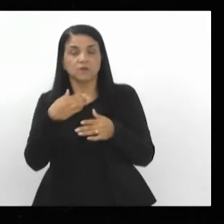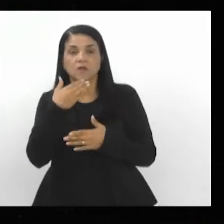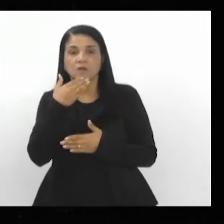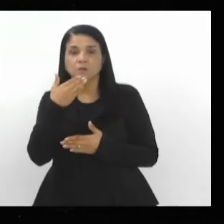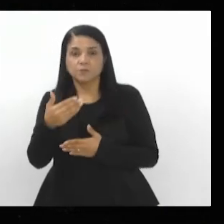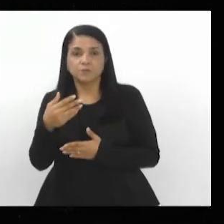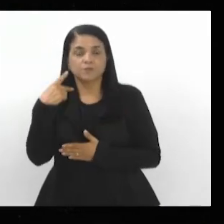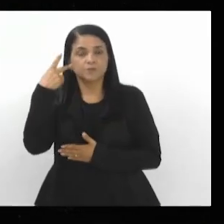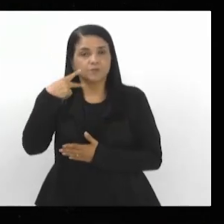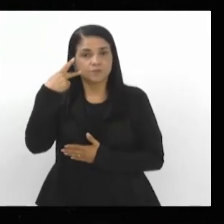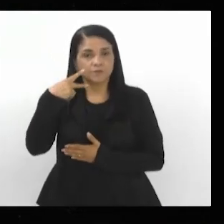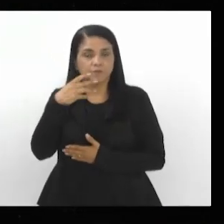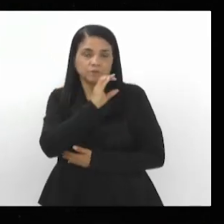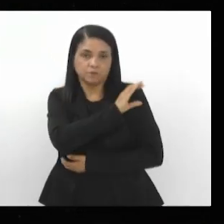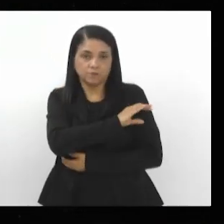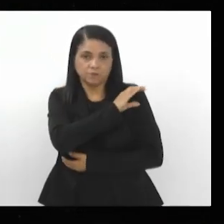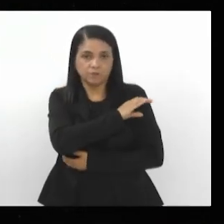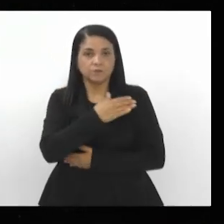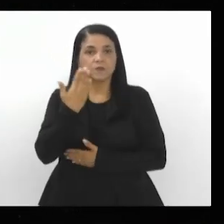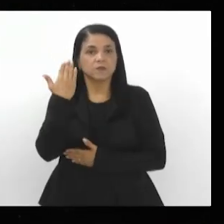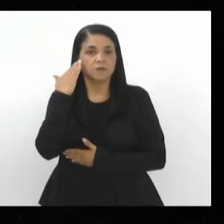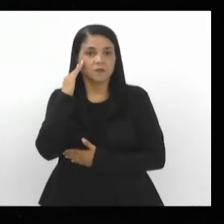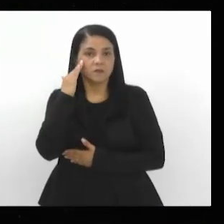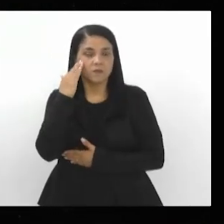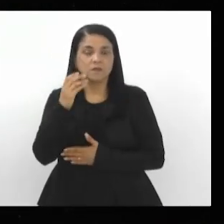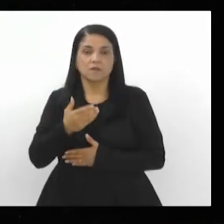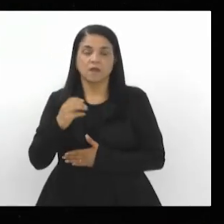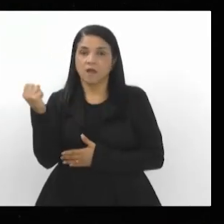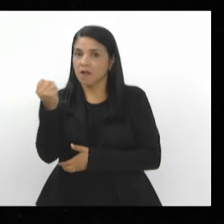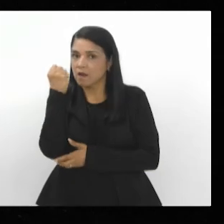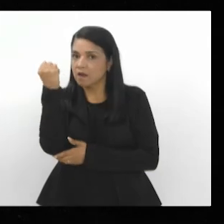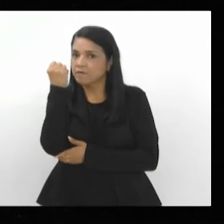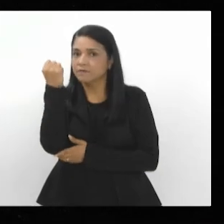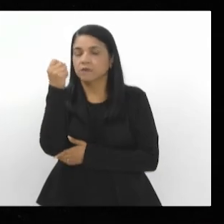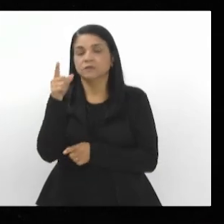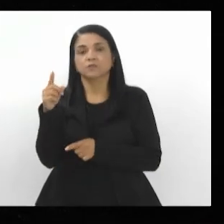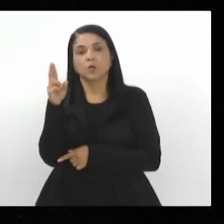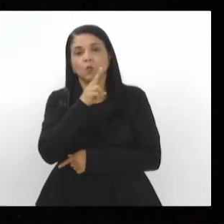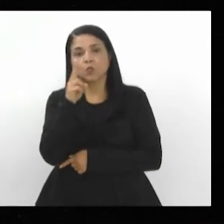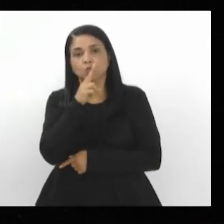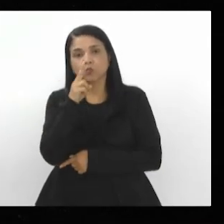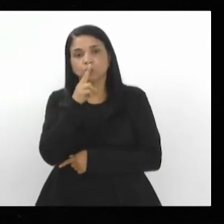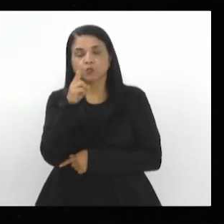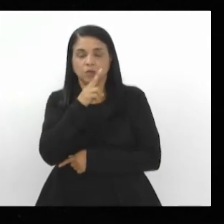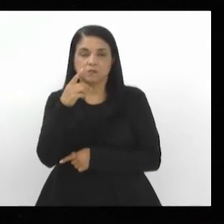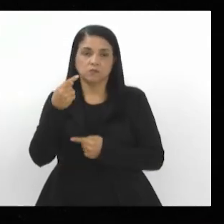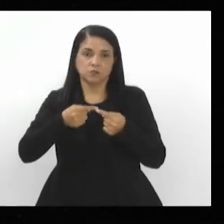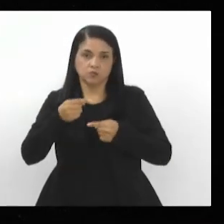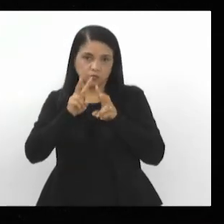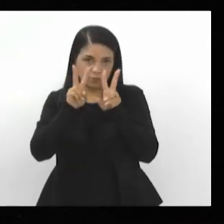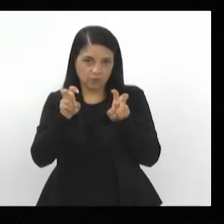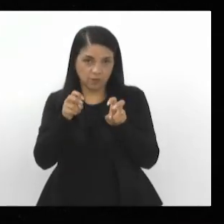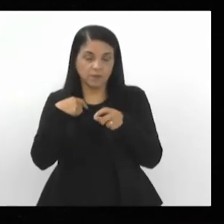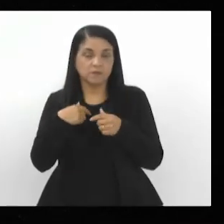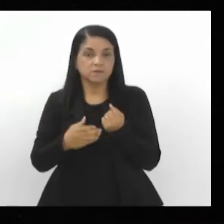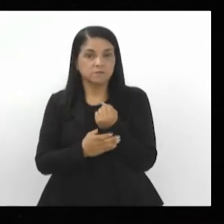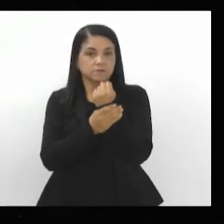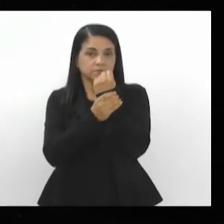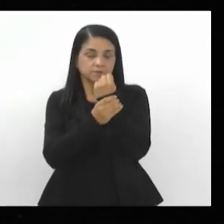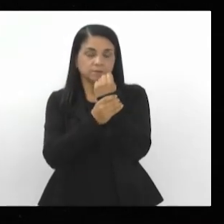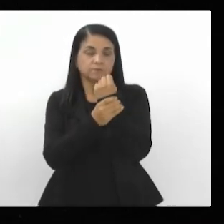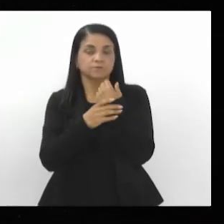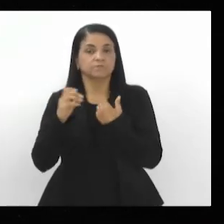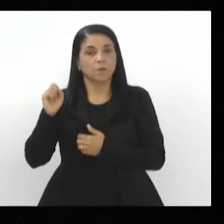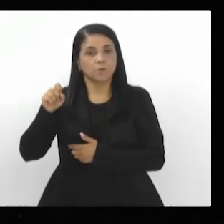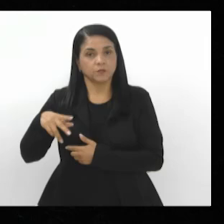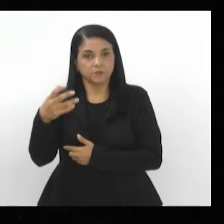vereadores de Campos para que compreendam a gravidade e a urgência desse tema. Garantir a segurança previdenciária